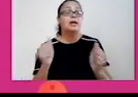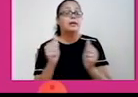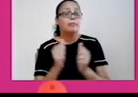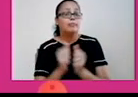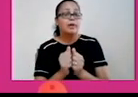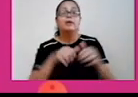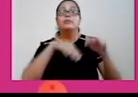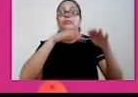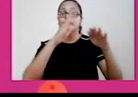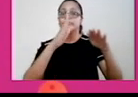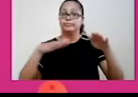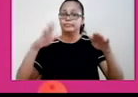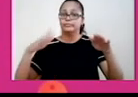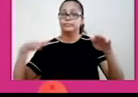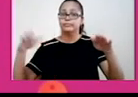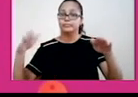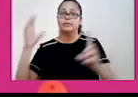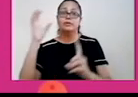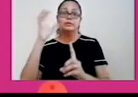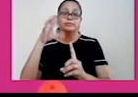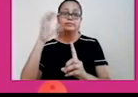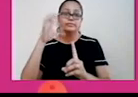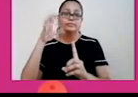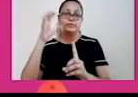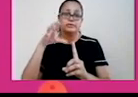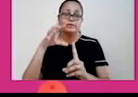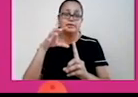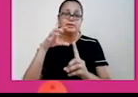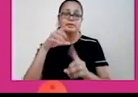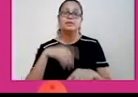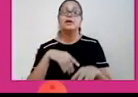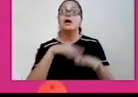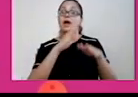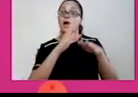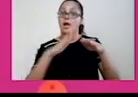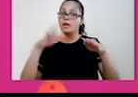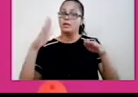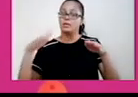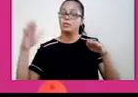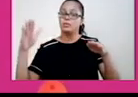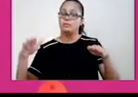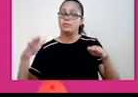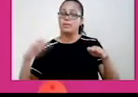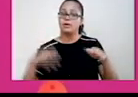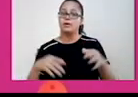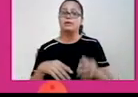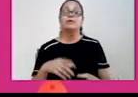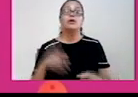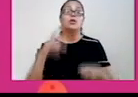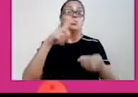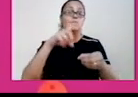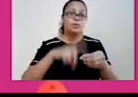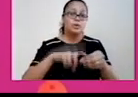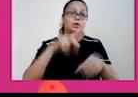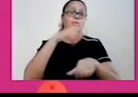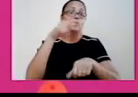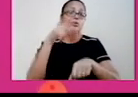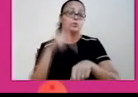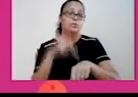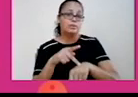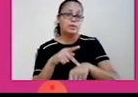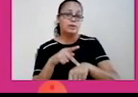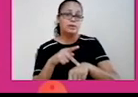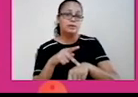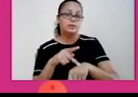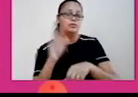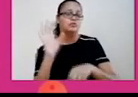oceano, a influência maior é da maritimidade, ou seja, do mar. Então, no interior do país,